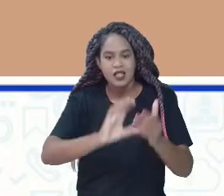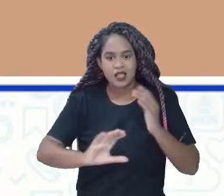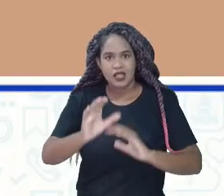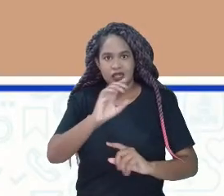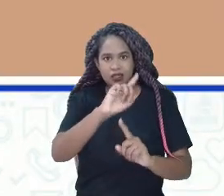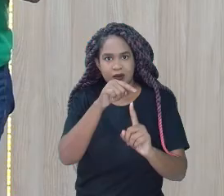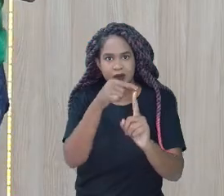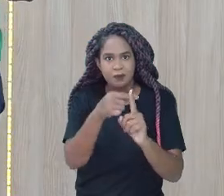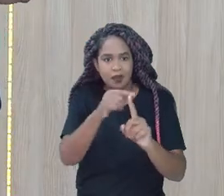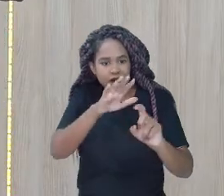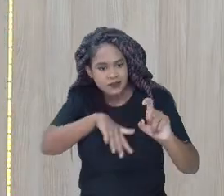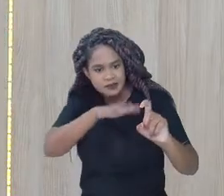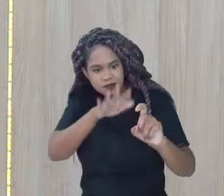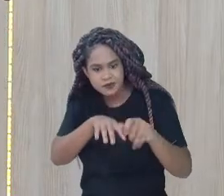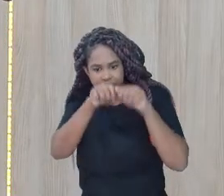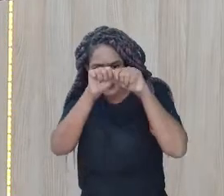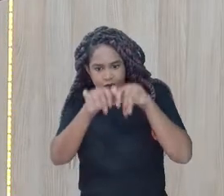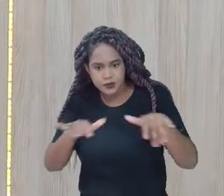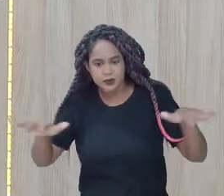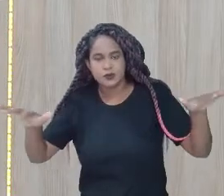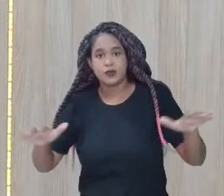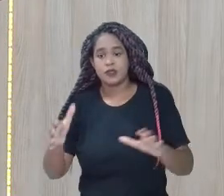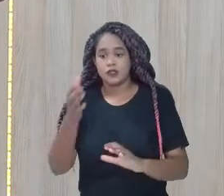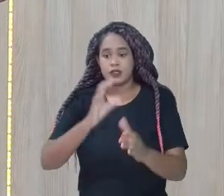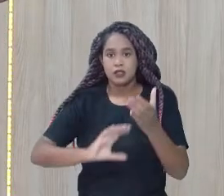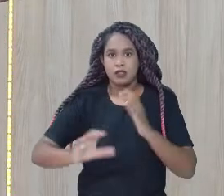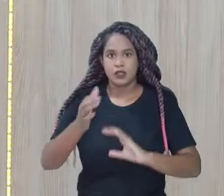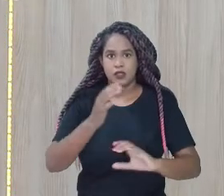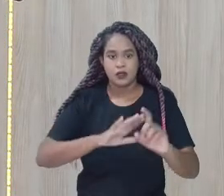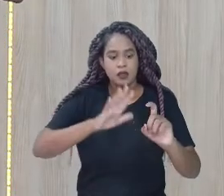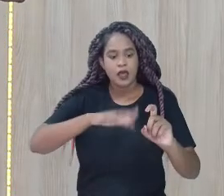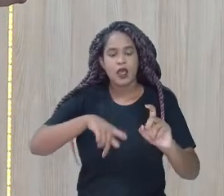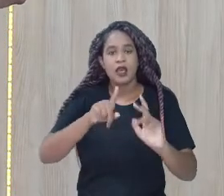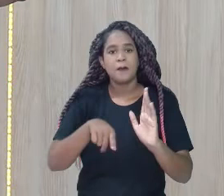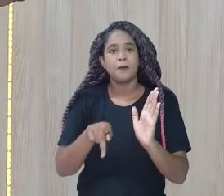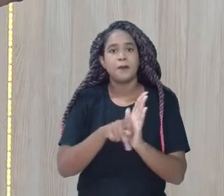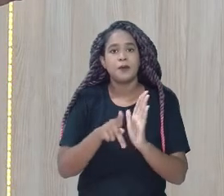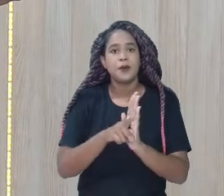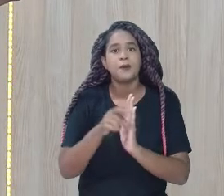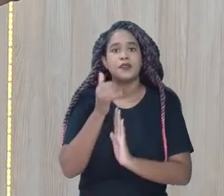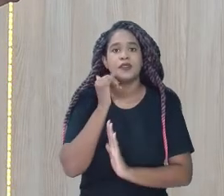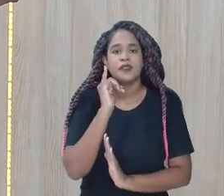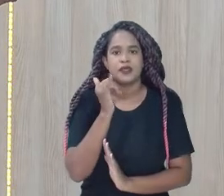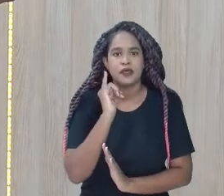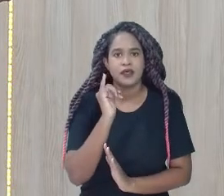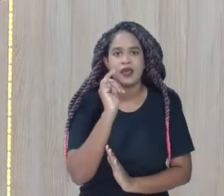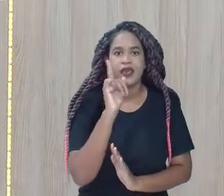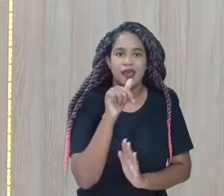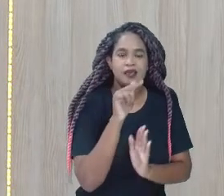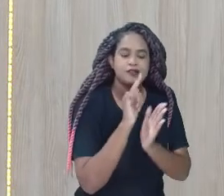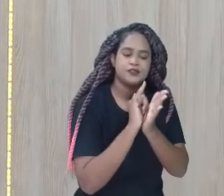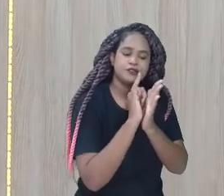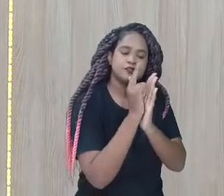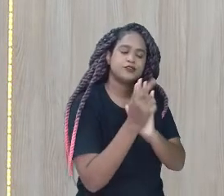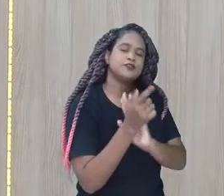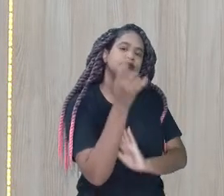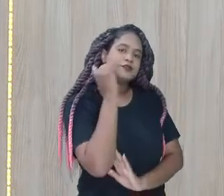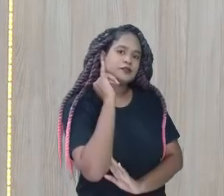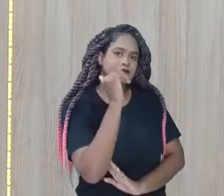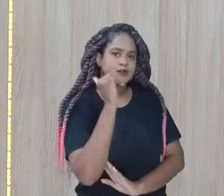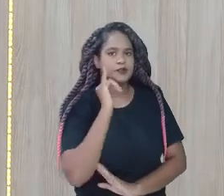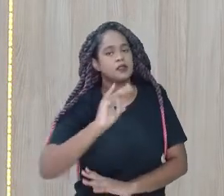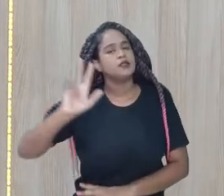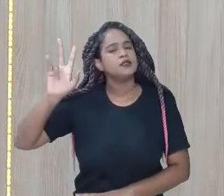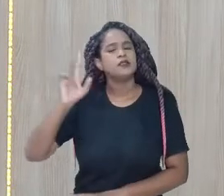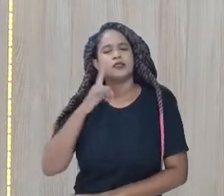que tanto lenda como mitos são narrativas, é um gênero narrativo. E aí é